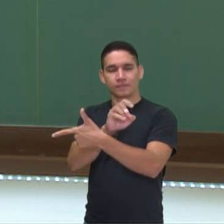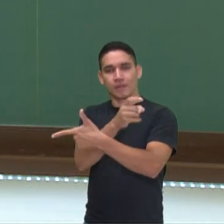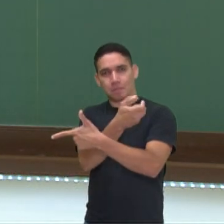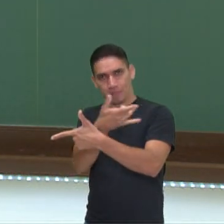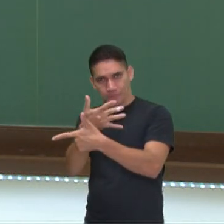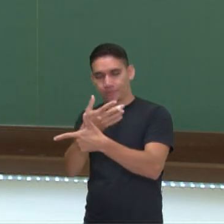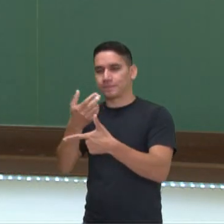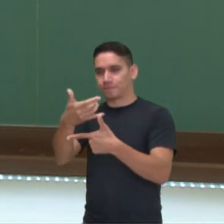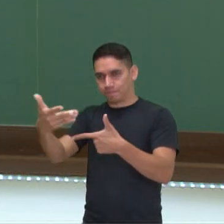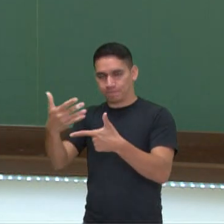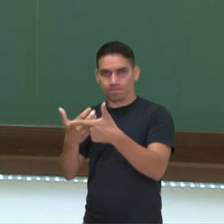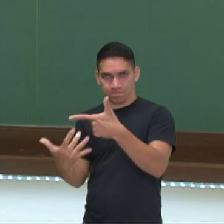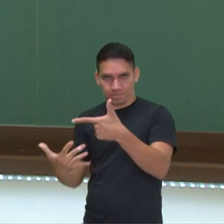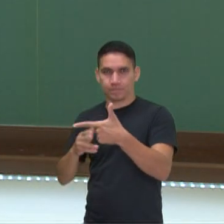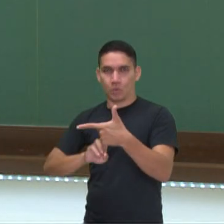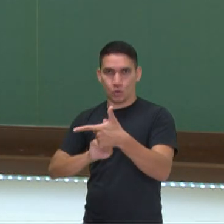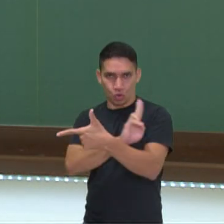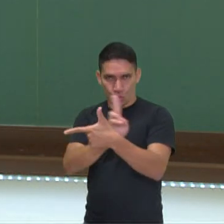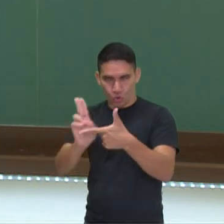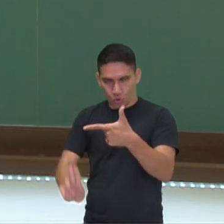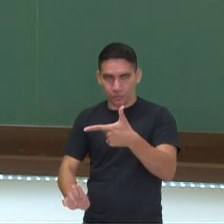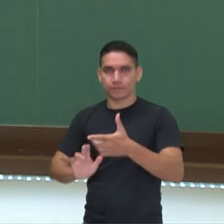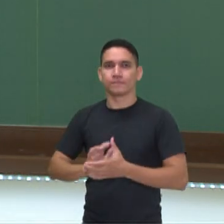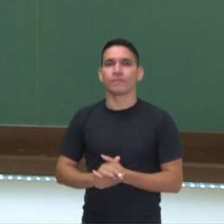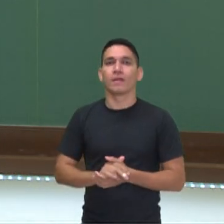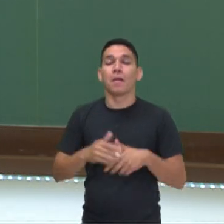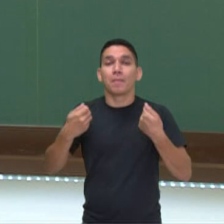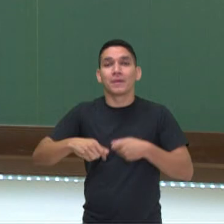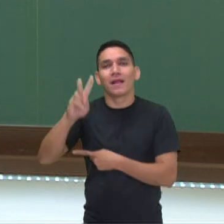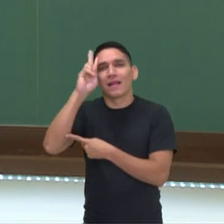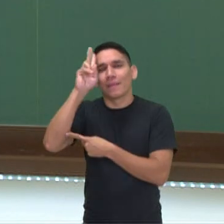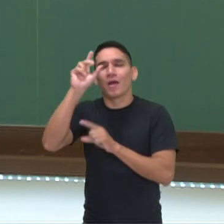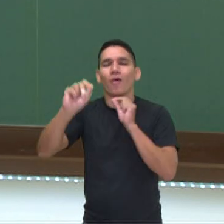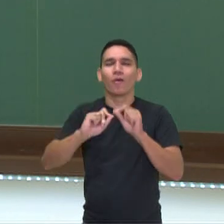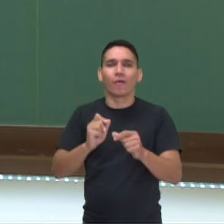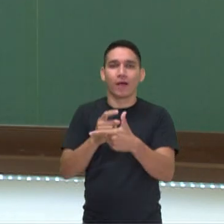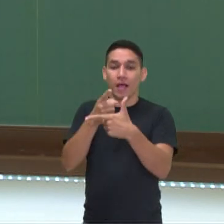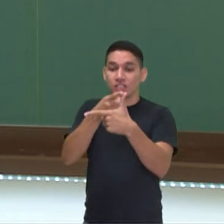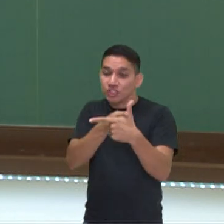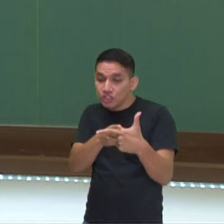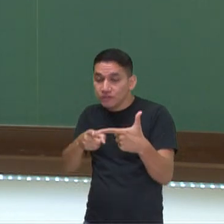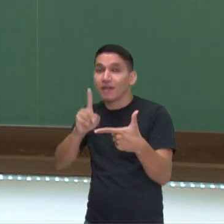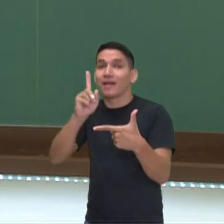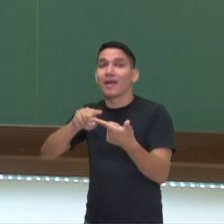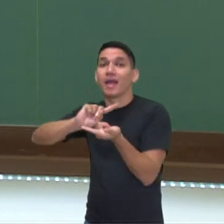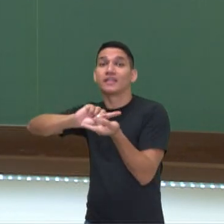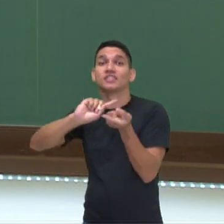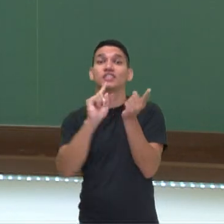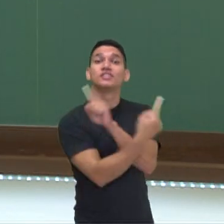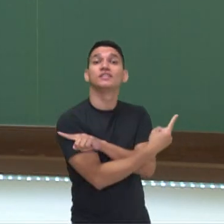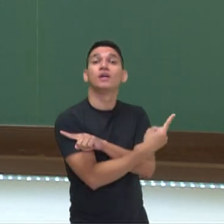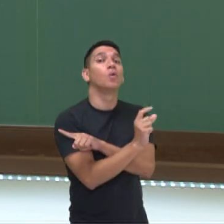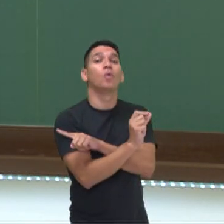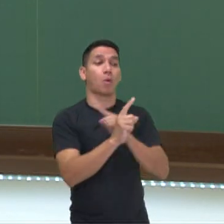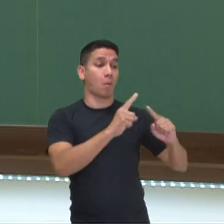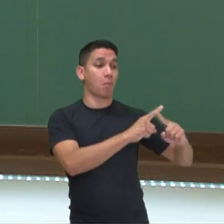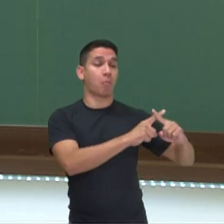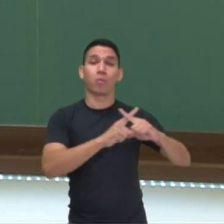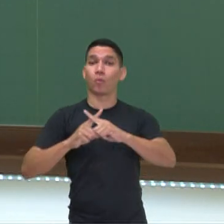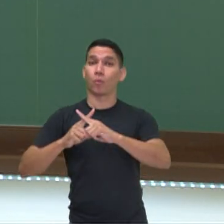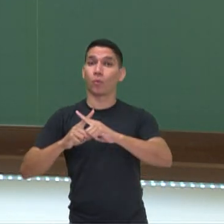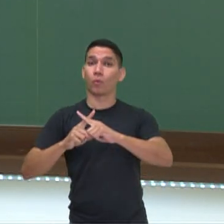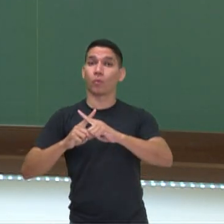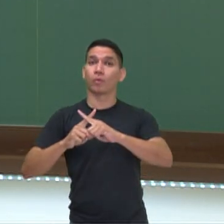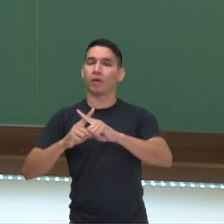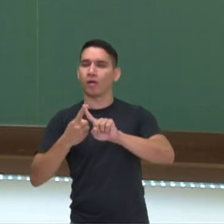bom temos que lembrar ainda que a divisão ela é a operação inversa da multiplicação